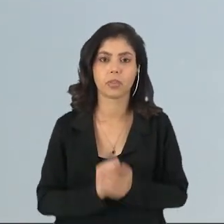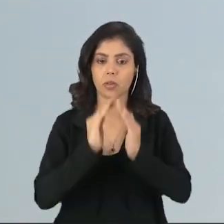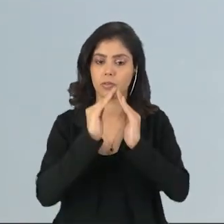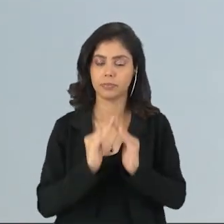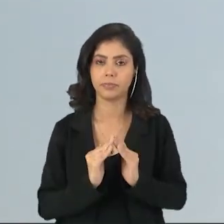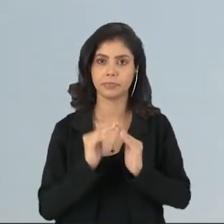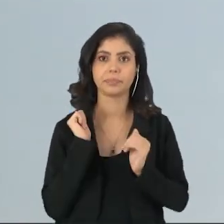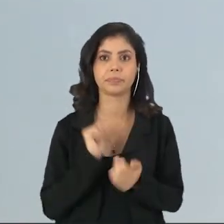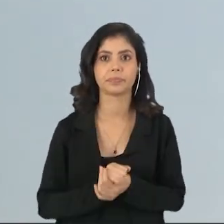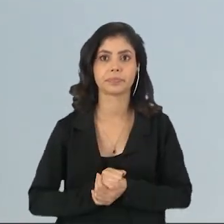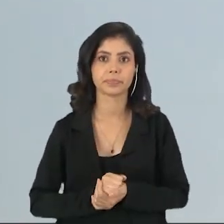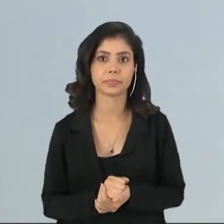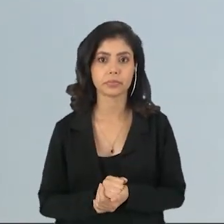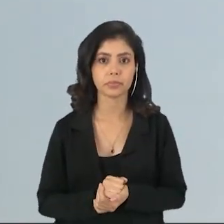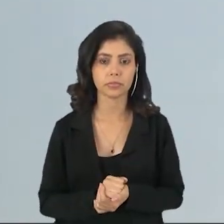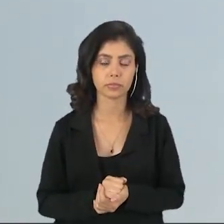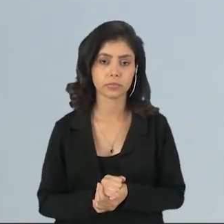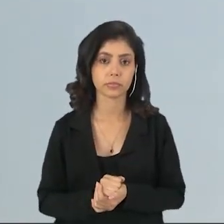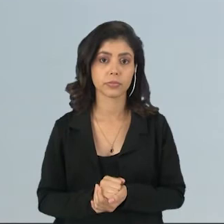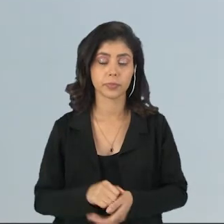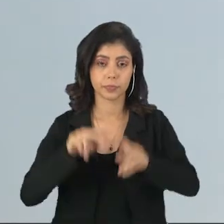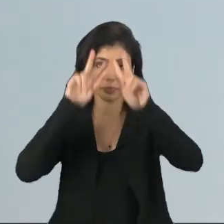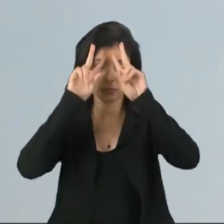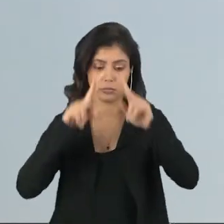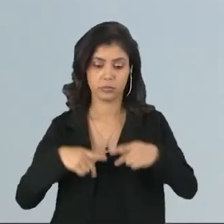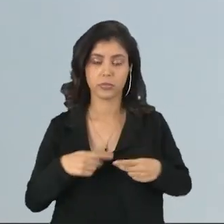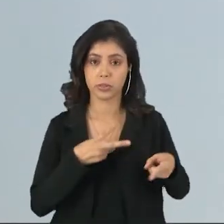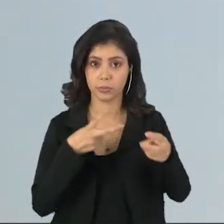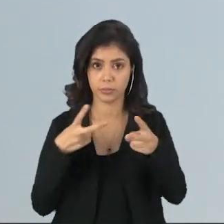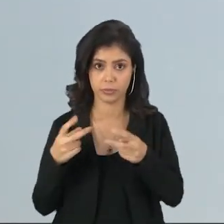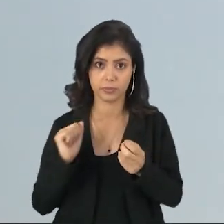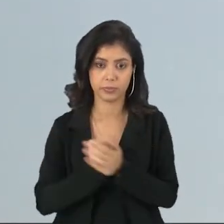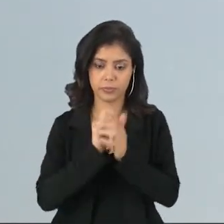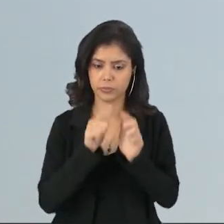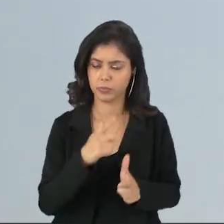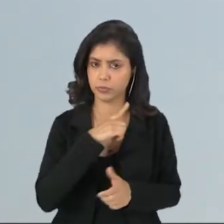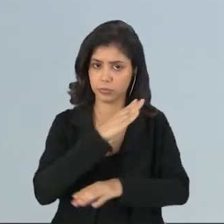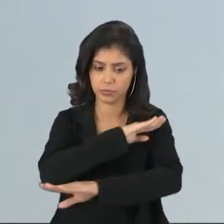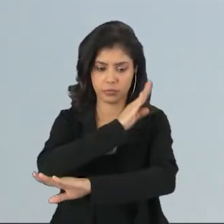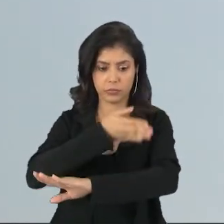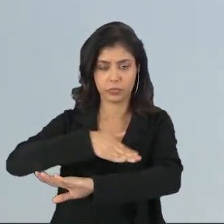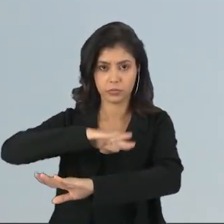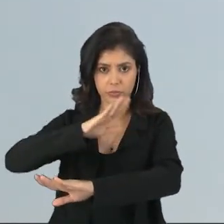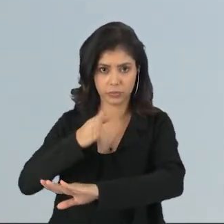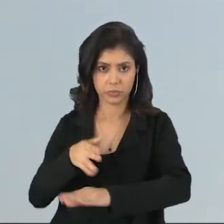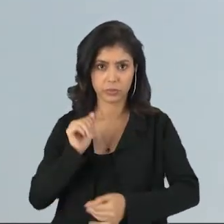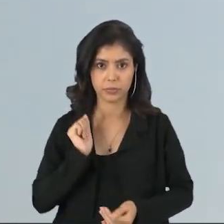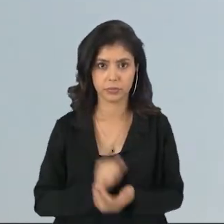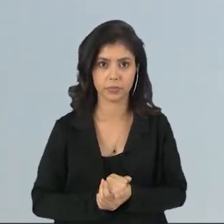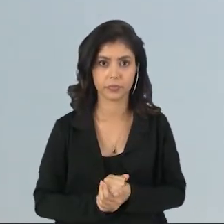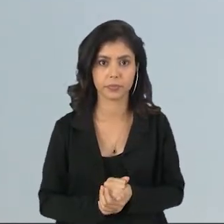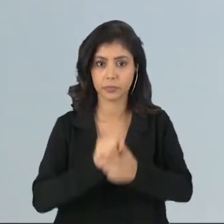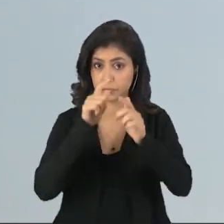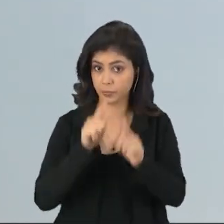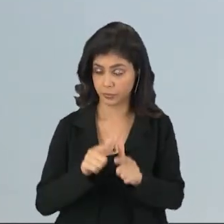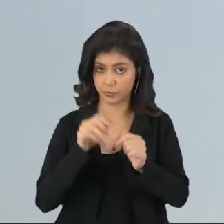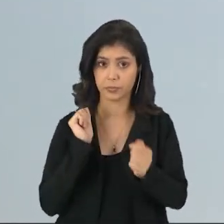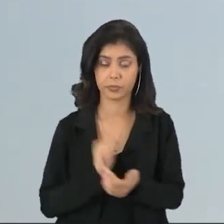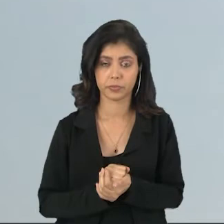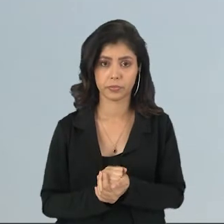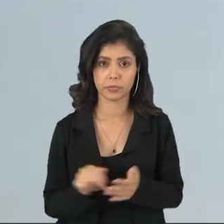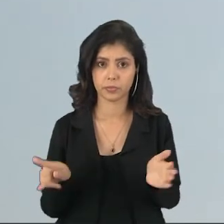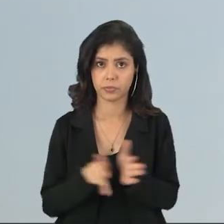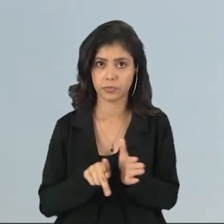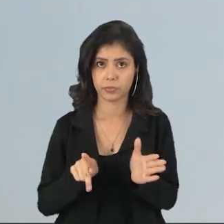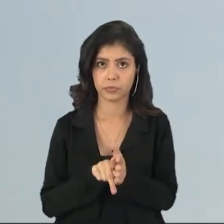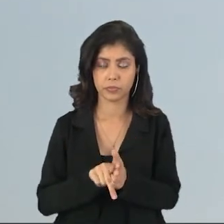a presença de moradia dos seres humanos. Você vai perceber que onde tem essas grandes montanhas, elas